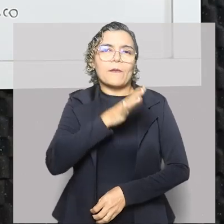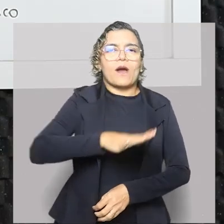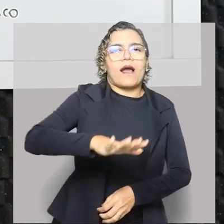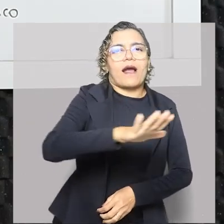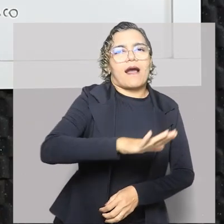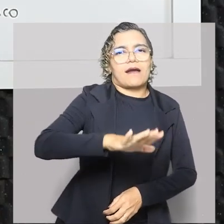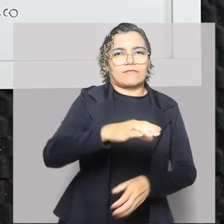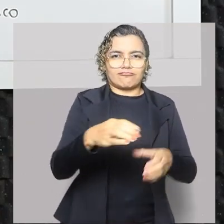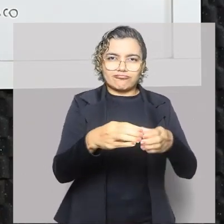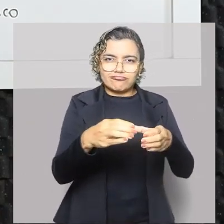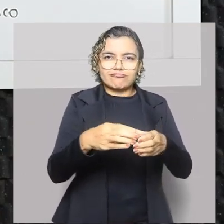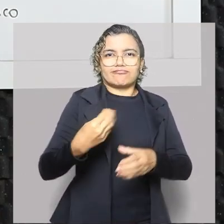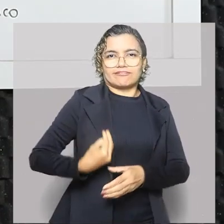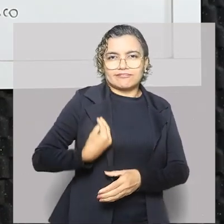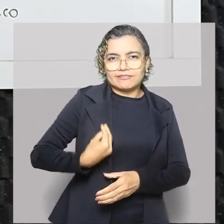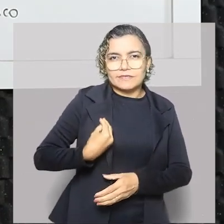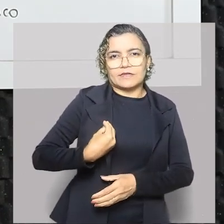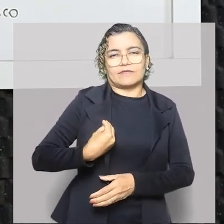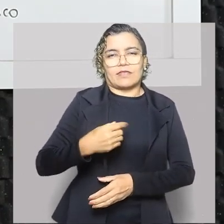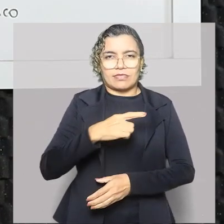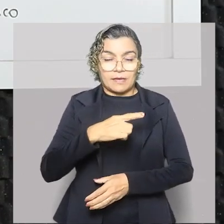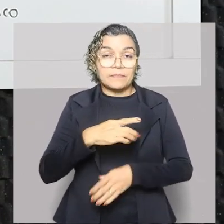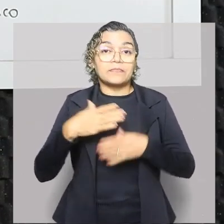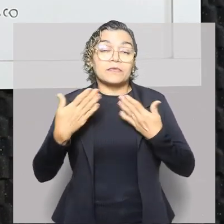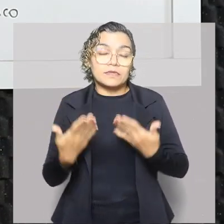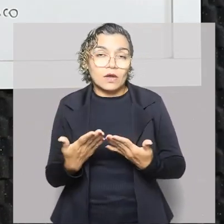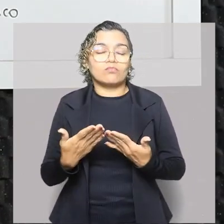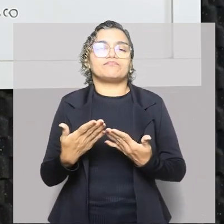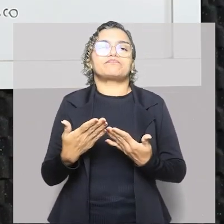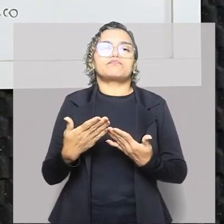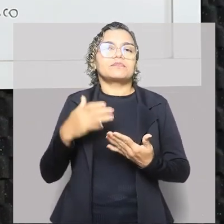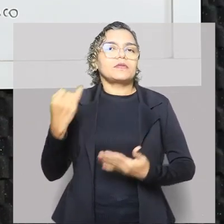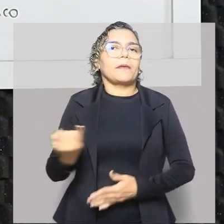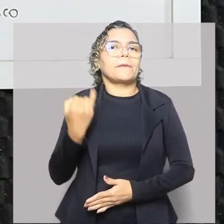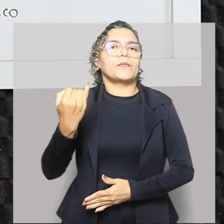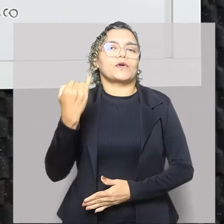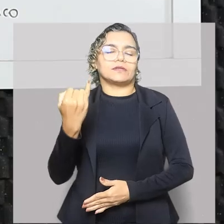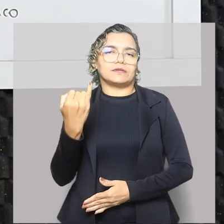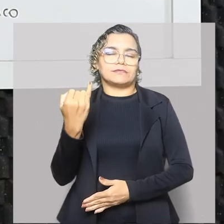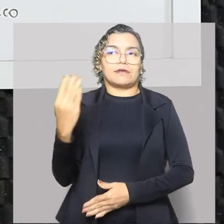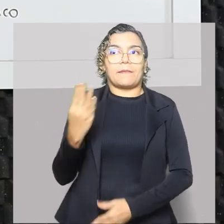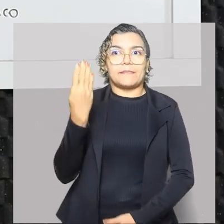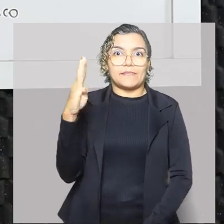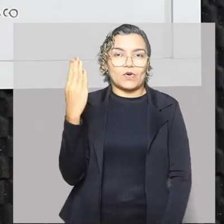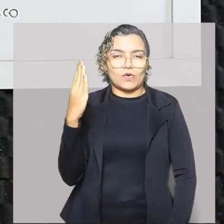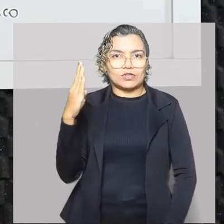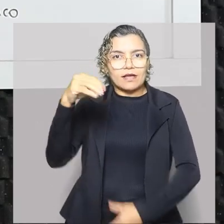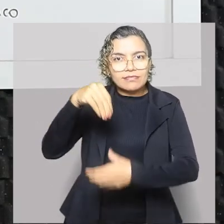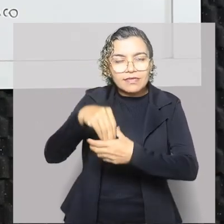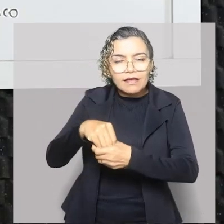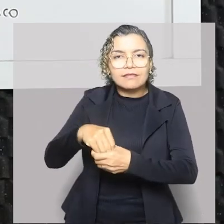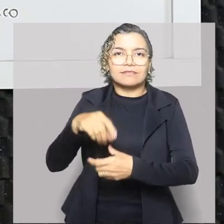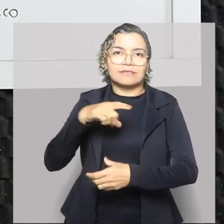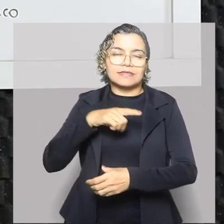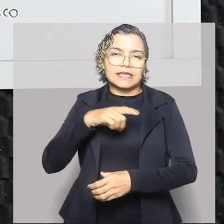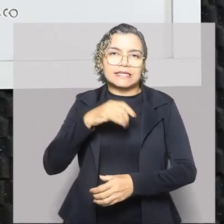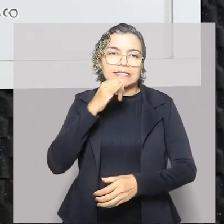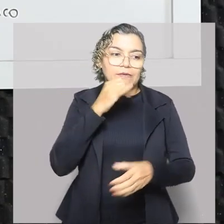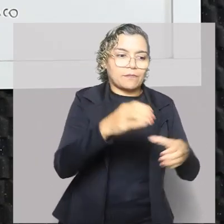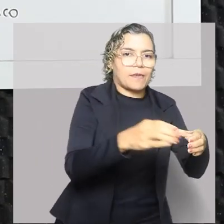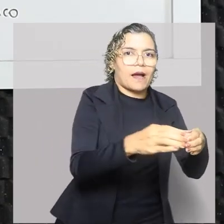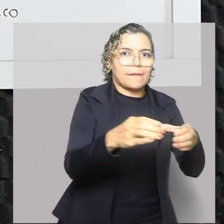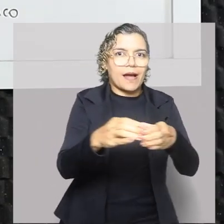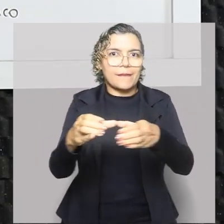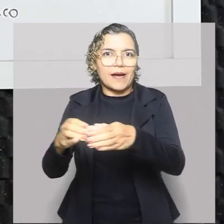te relembrar, que quando a gente fala de célula na biologia, é importante classificar que existem ali indivíduos